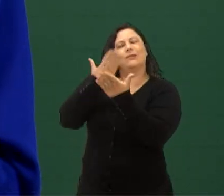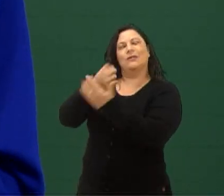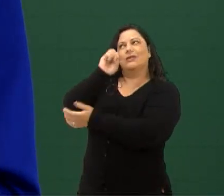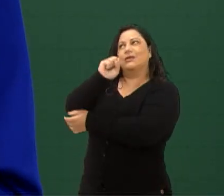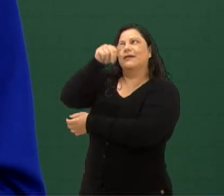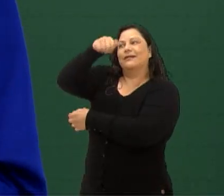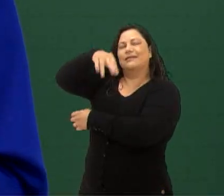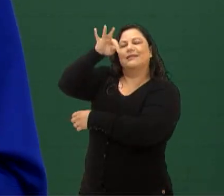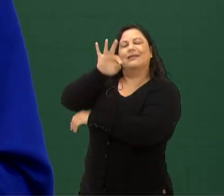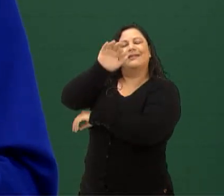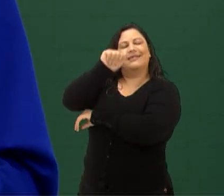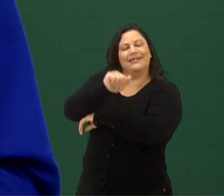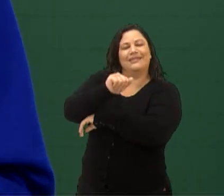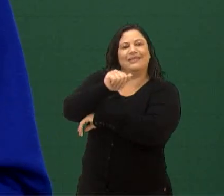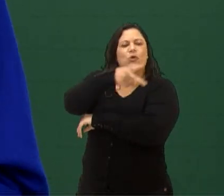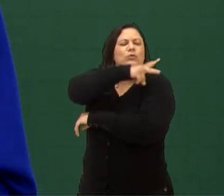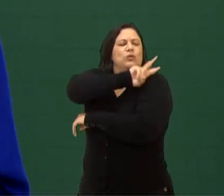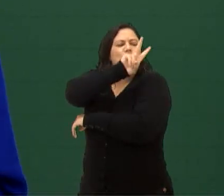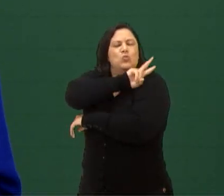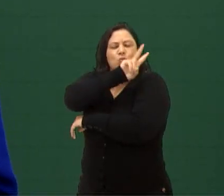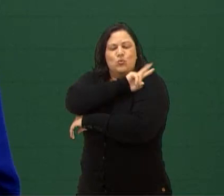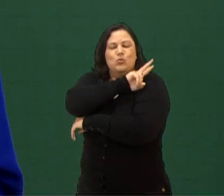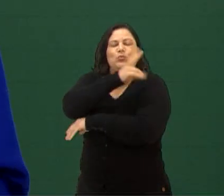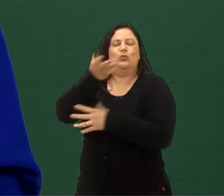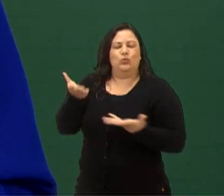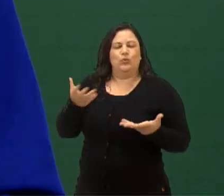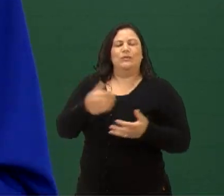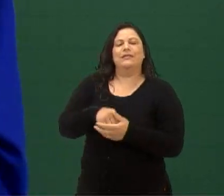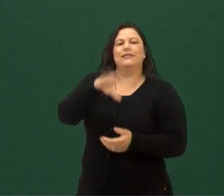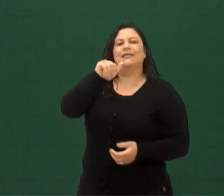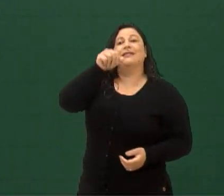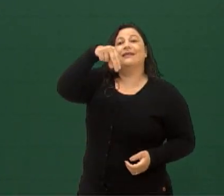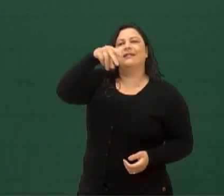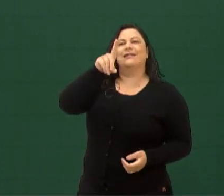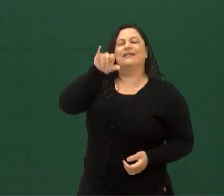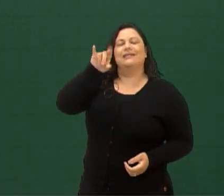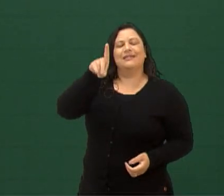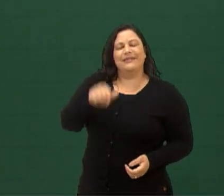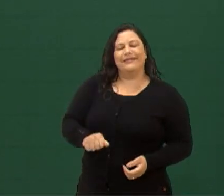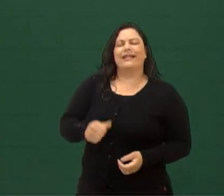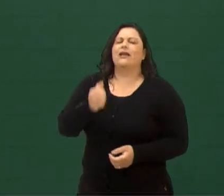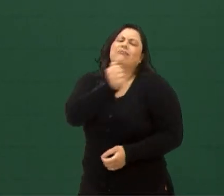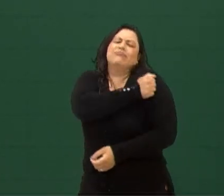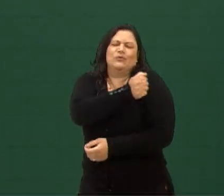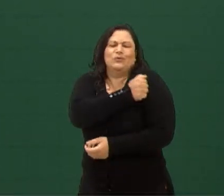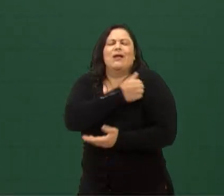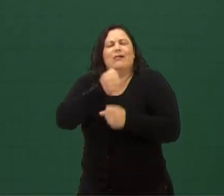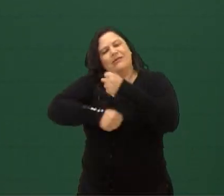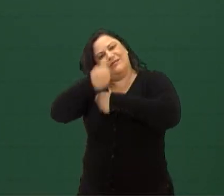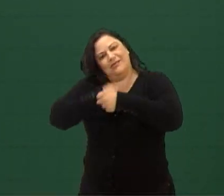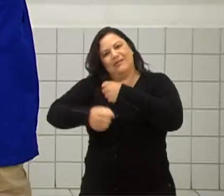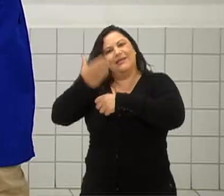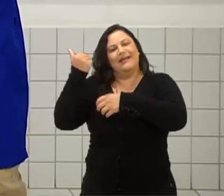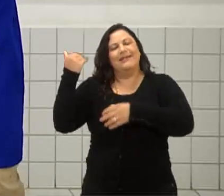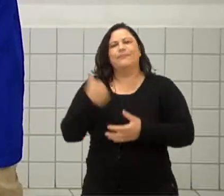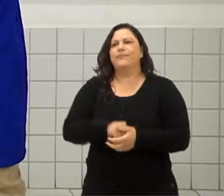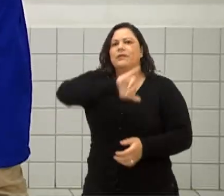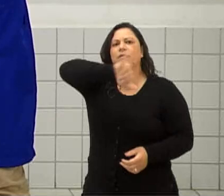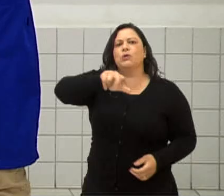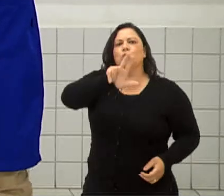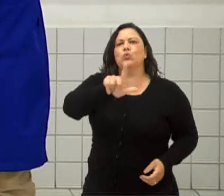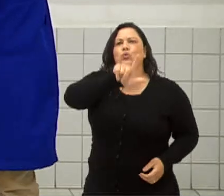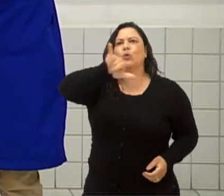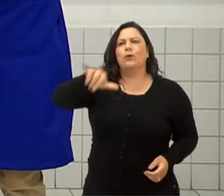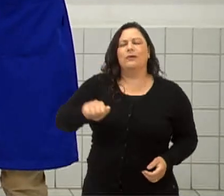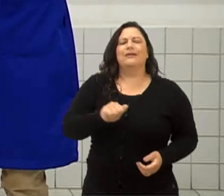Segundo TB, um abraço para vocês, foram meus alunos ano passado. Tá? Também quero mandar um outro abraço aqui para Júlia Almeida, de